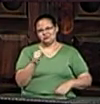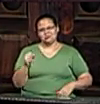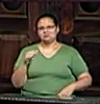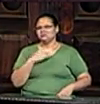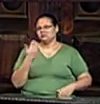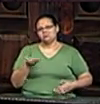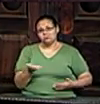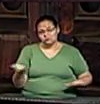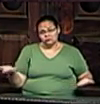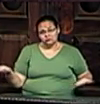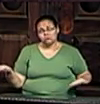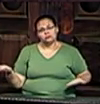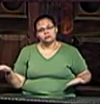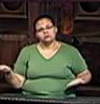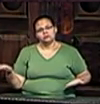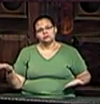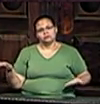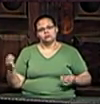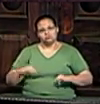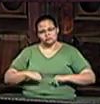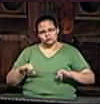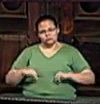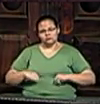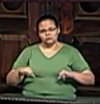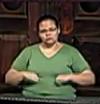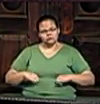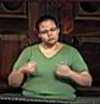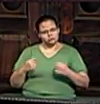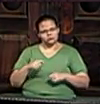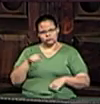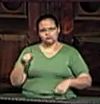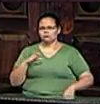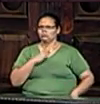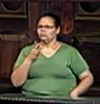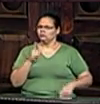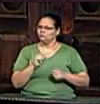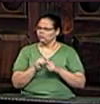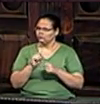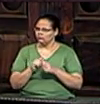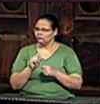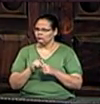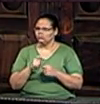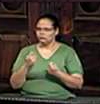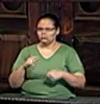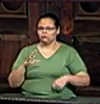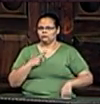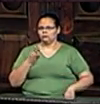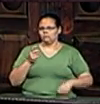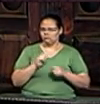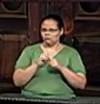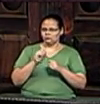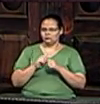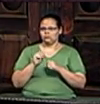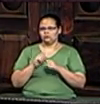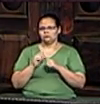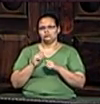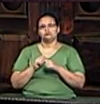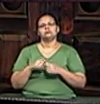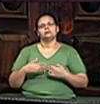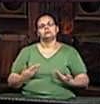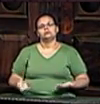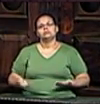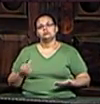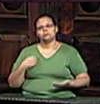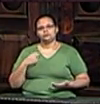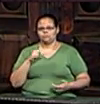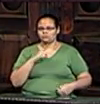Rio de Janeiro. Agora, isso precisa ter coragem para fazer. Precisa ter coragem para fazer.